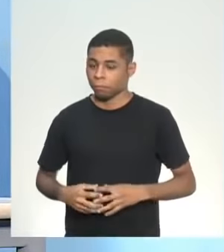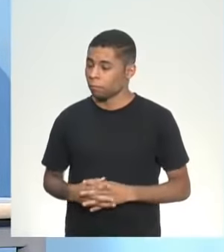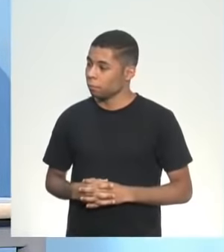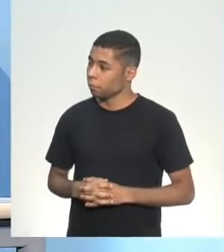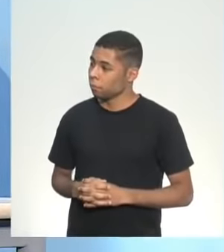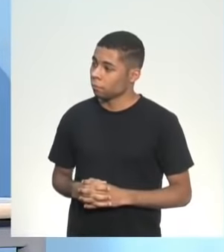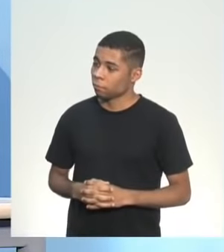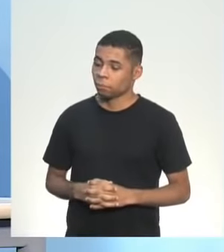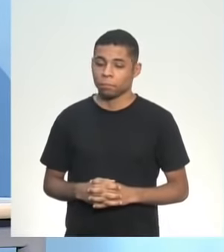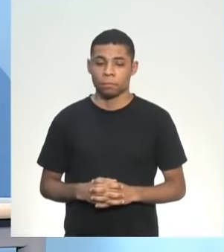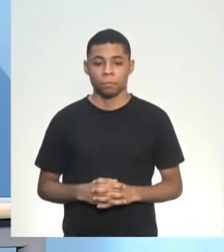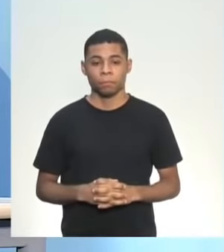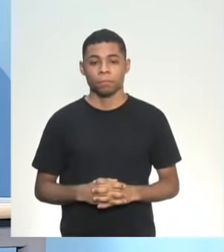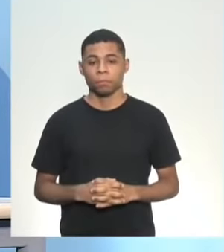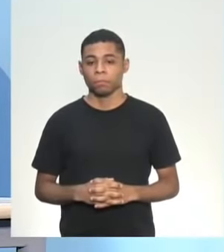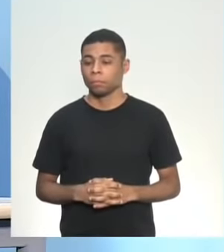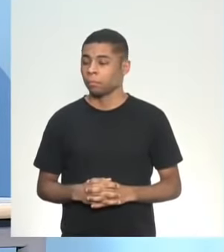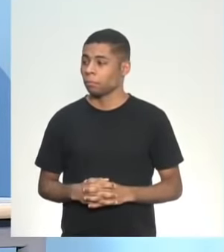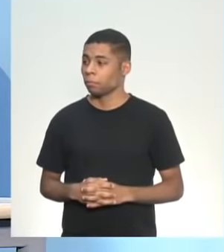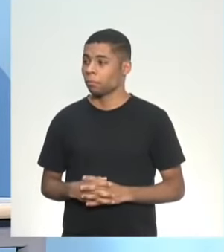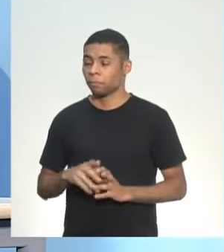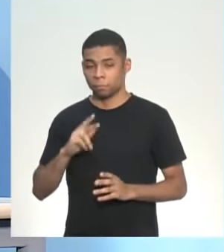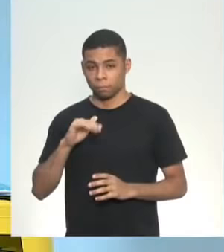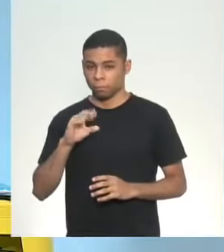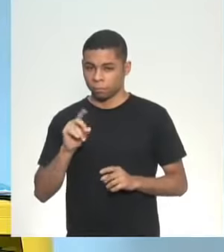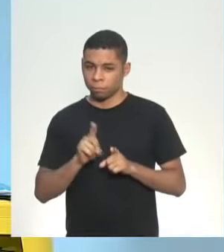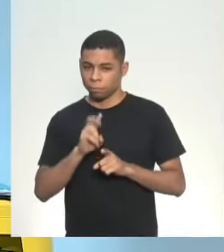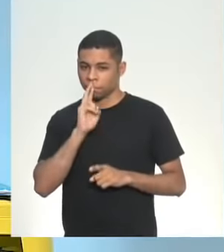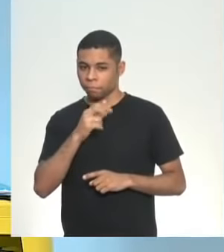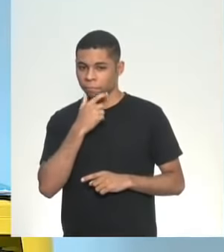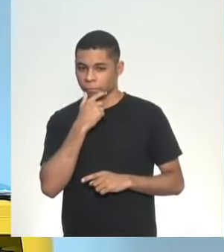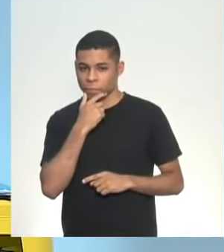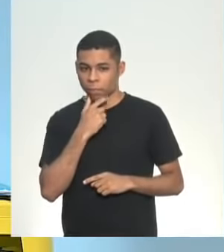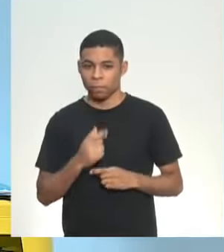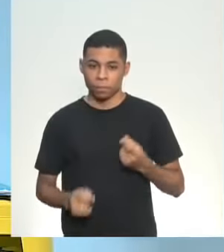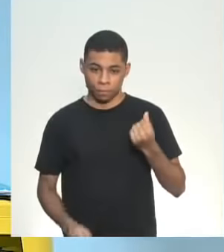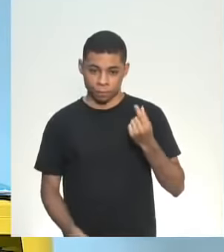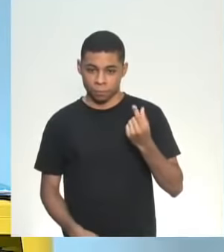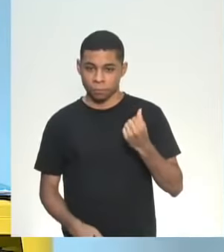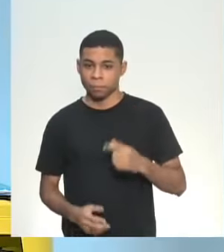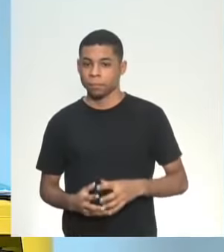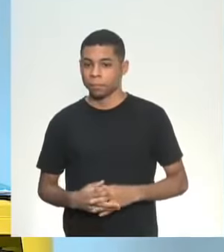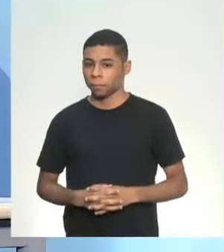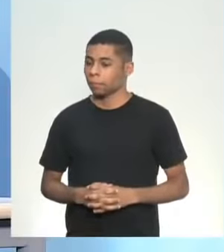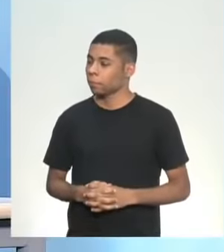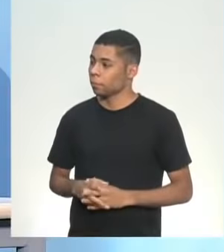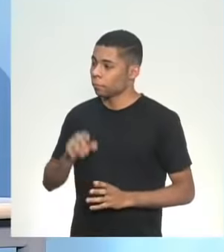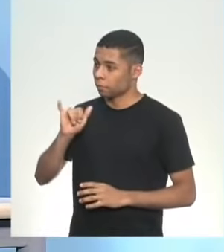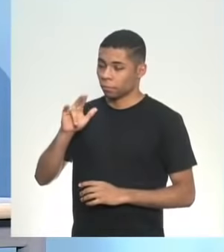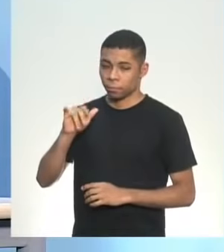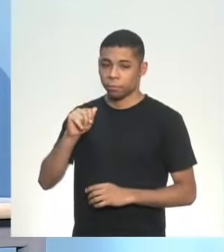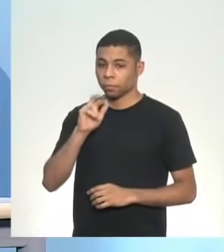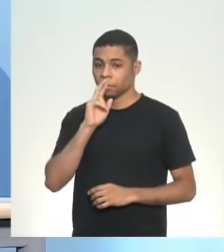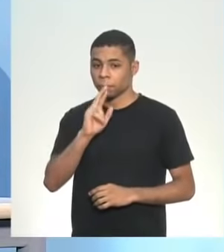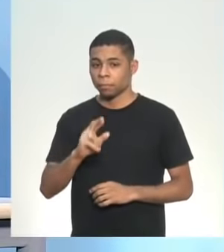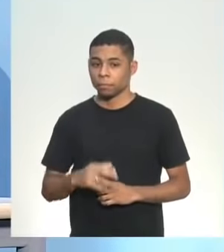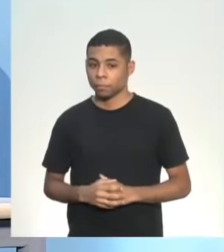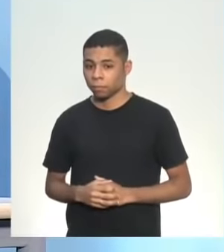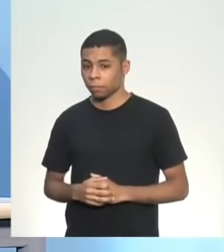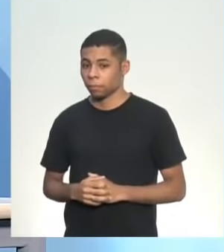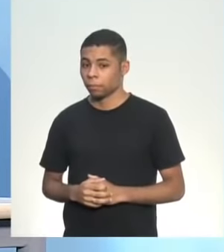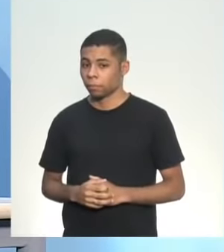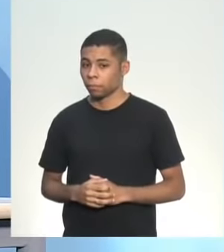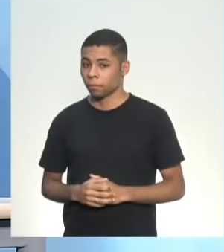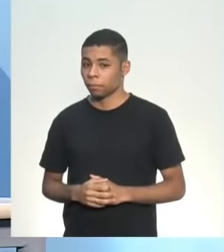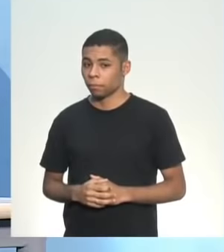the price Prof Francisco a legal então preço é um dos critérios joia ajuda respondeu a spect Win